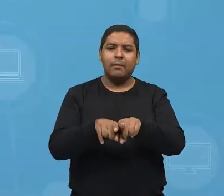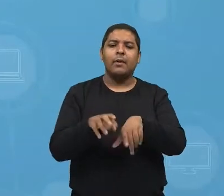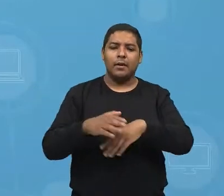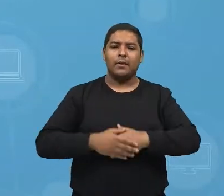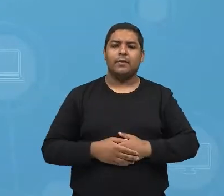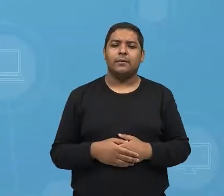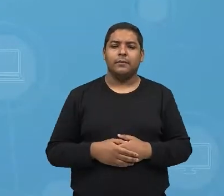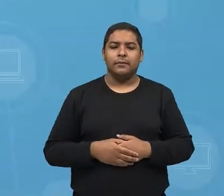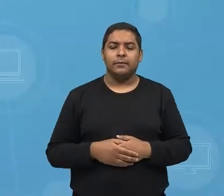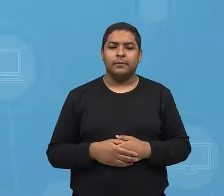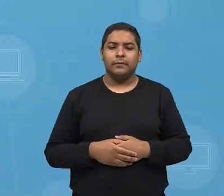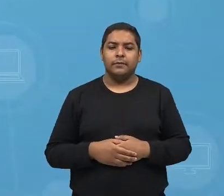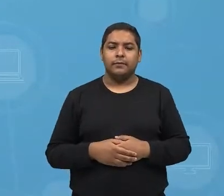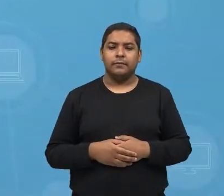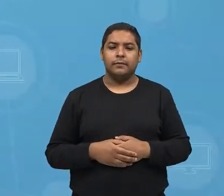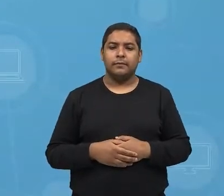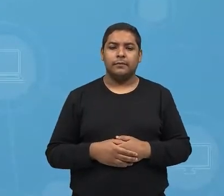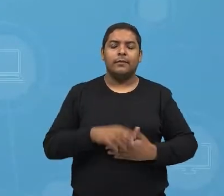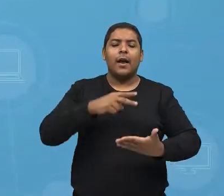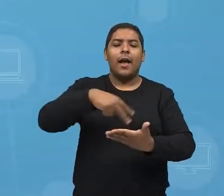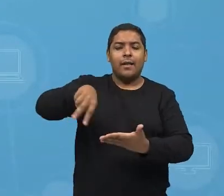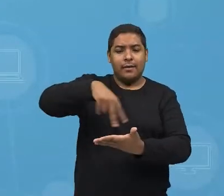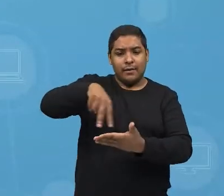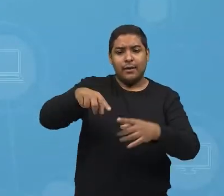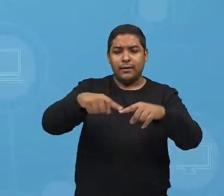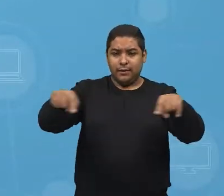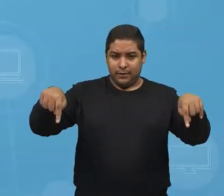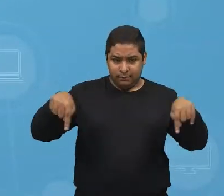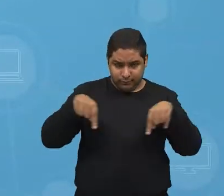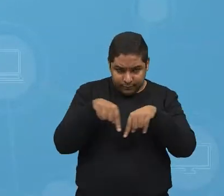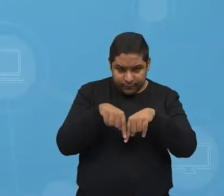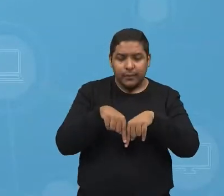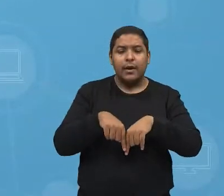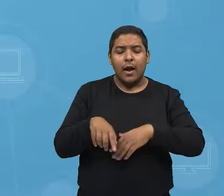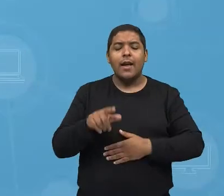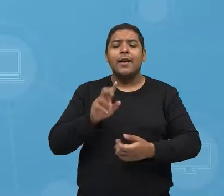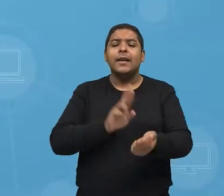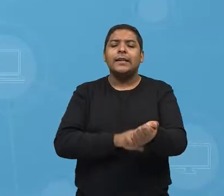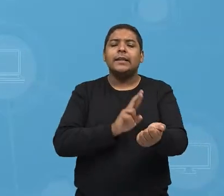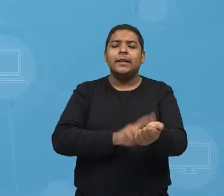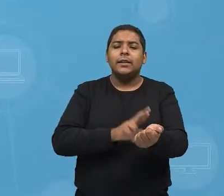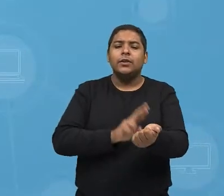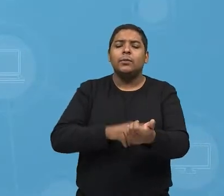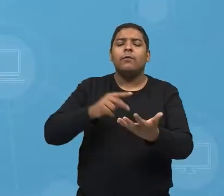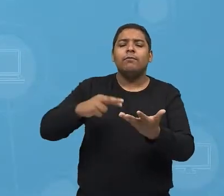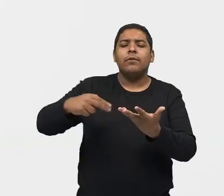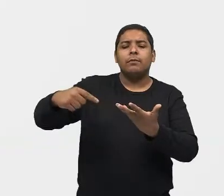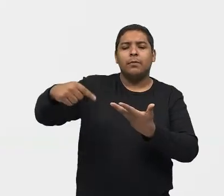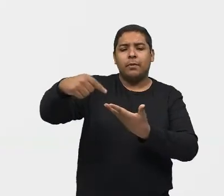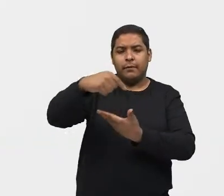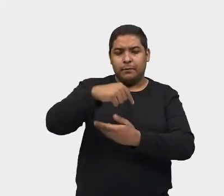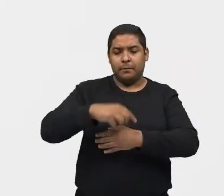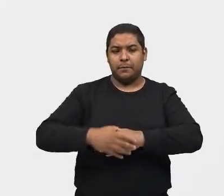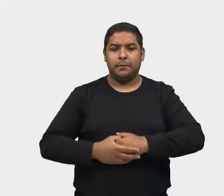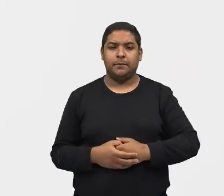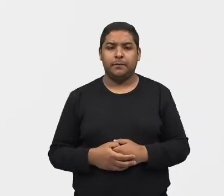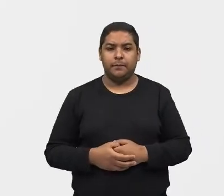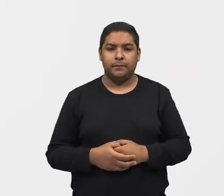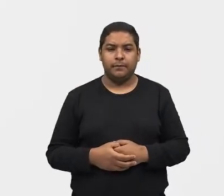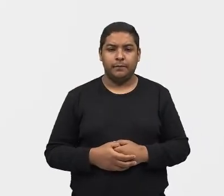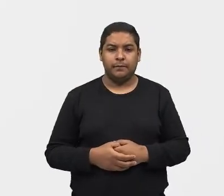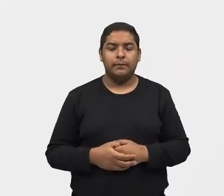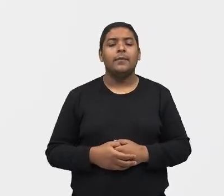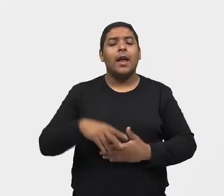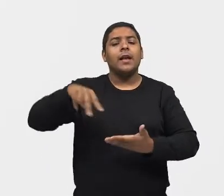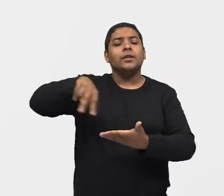outras regiões. A dança de salão ela vai trazer esses vários ritmos também. Continuando. As